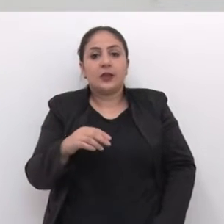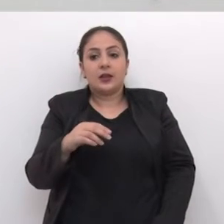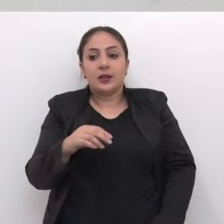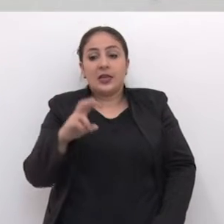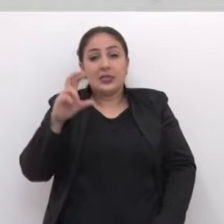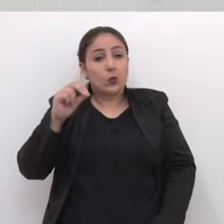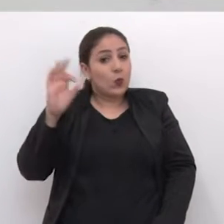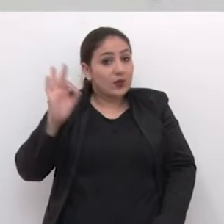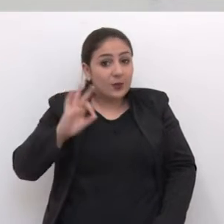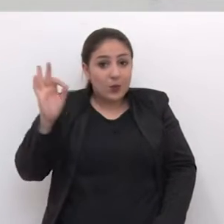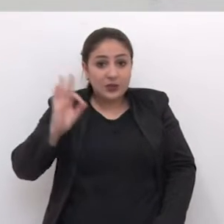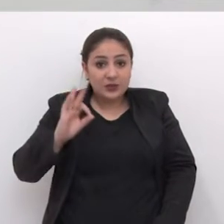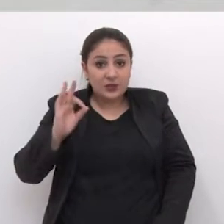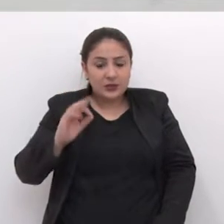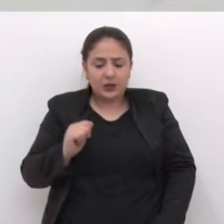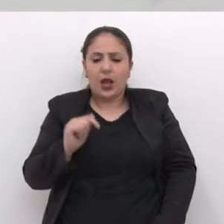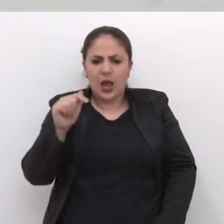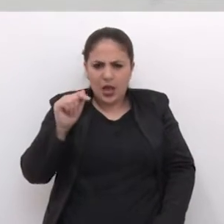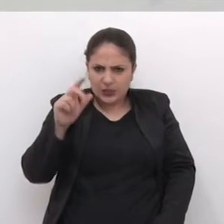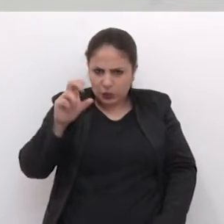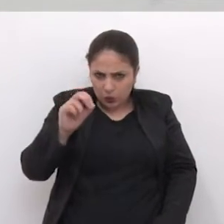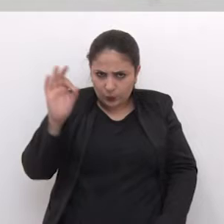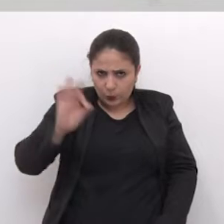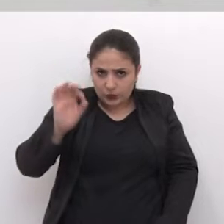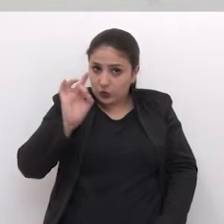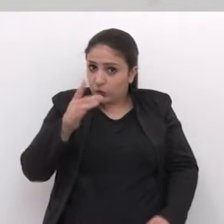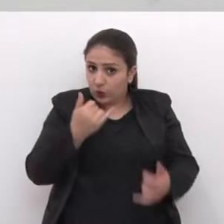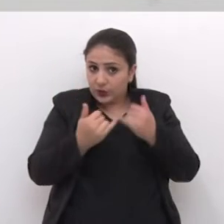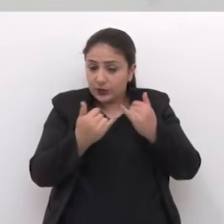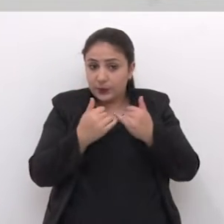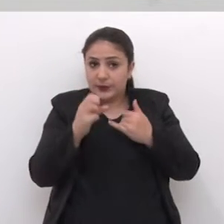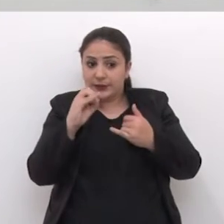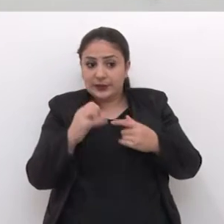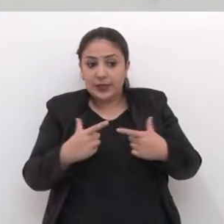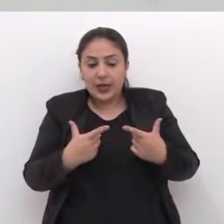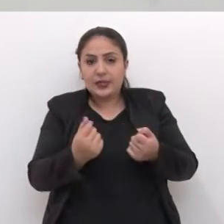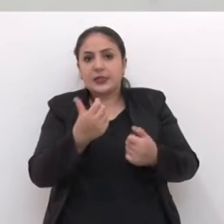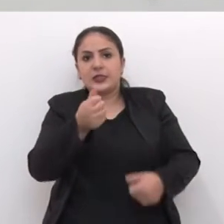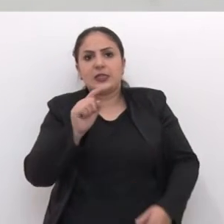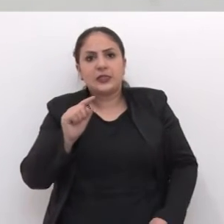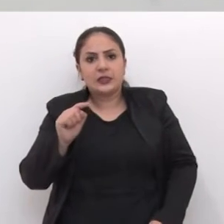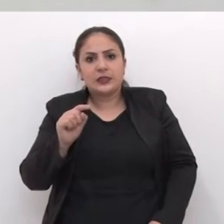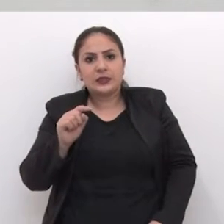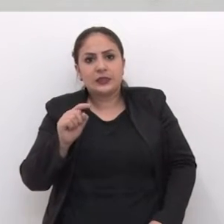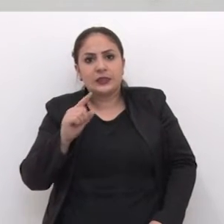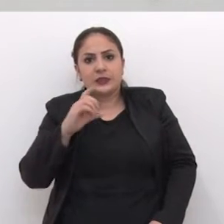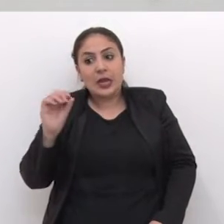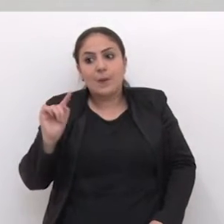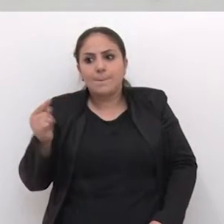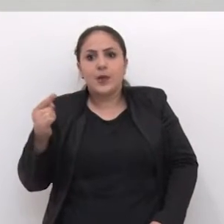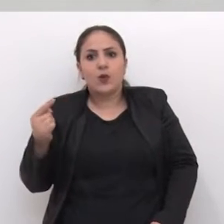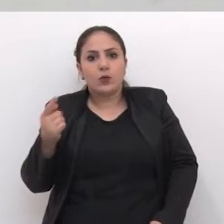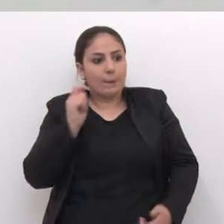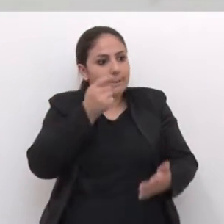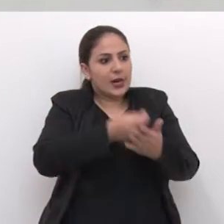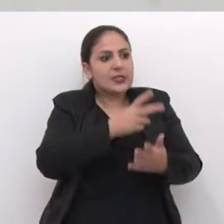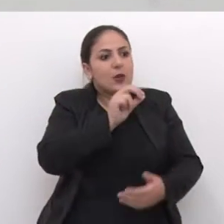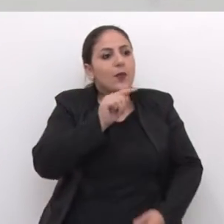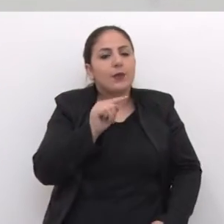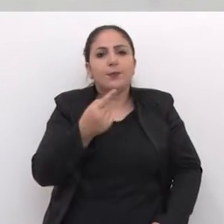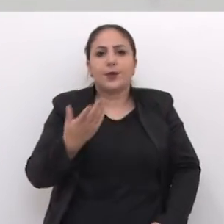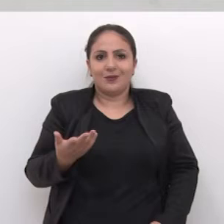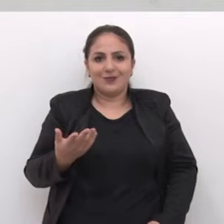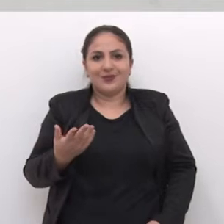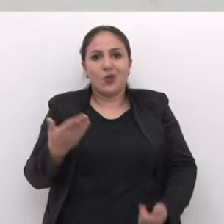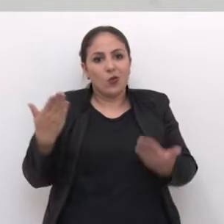que para o poder público é 50%. Mas esse 50%, só vou dar um exemplo, se gastar 100 mil é 50. Enquanto que hoje